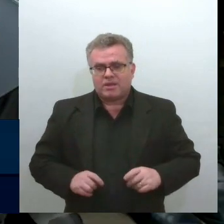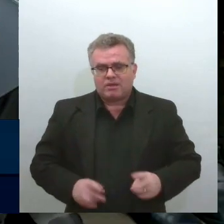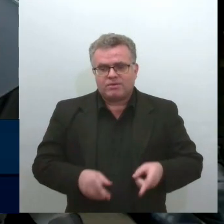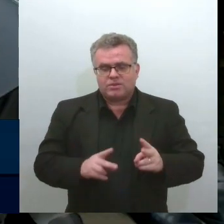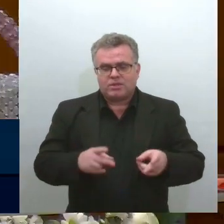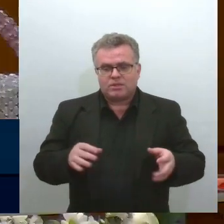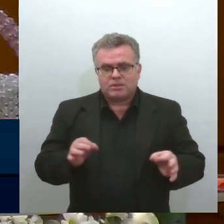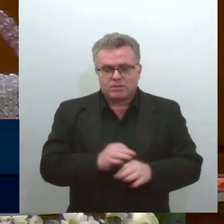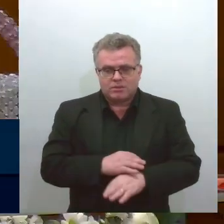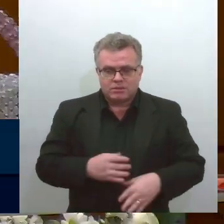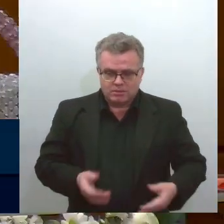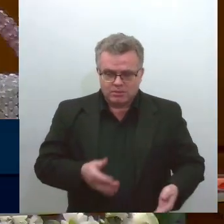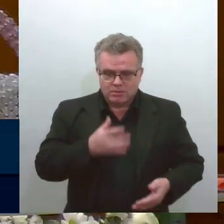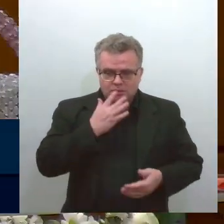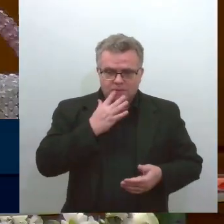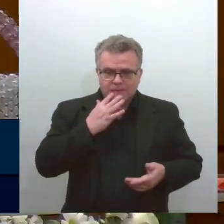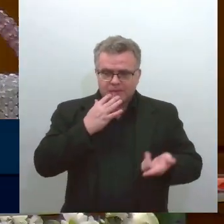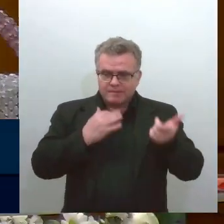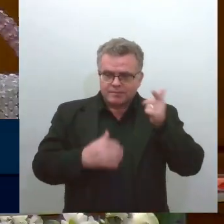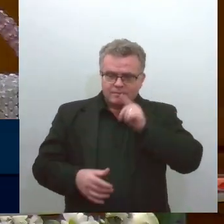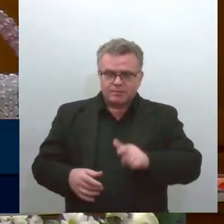de comunicação.